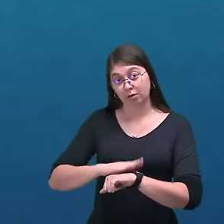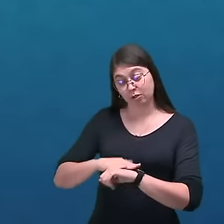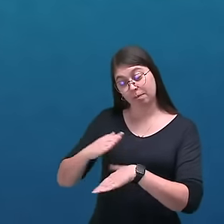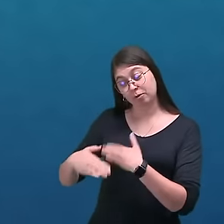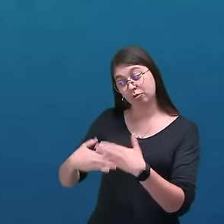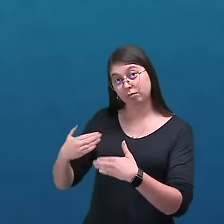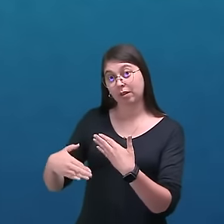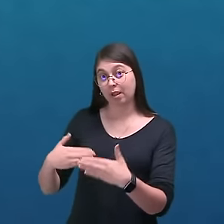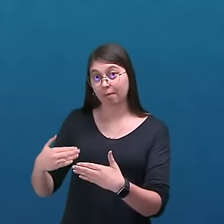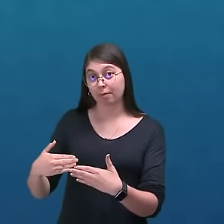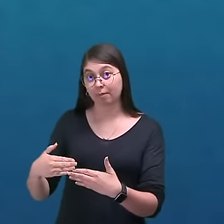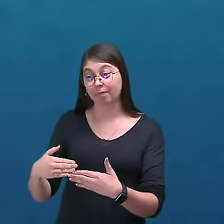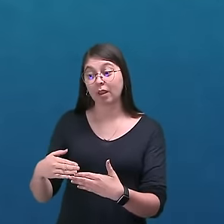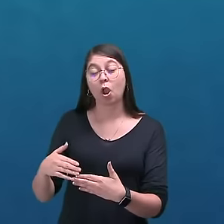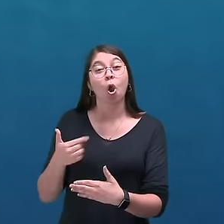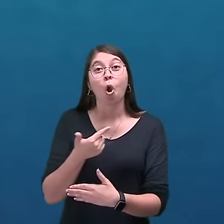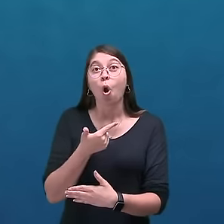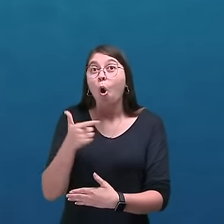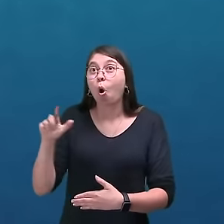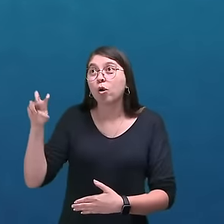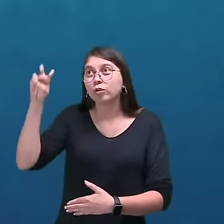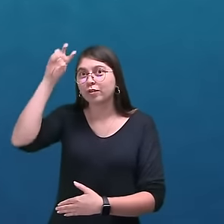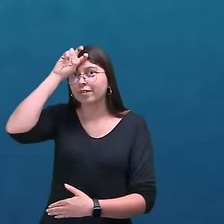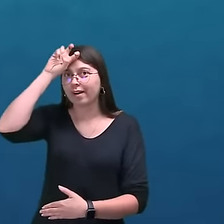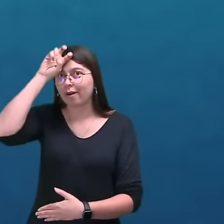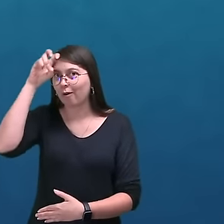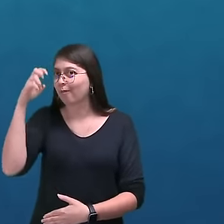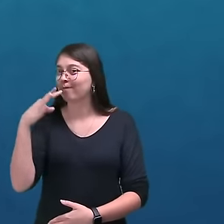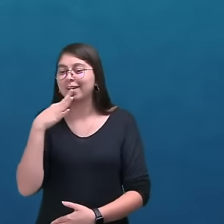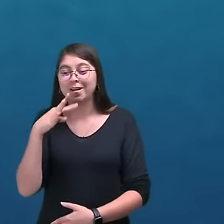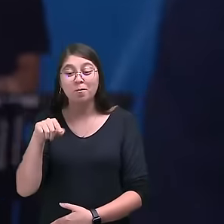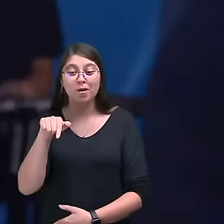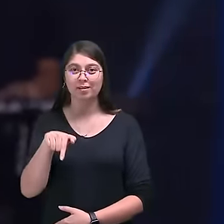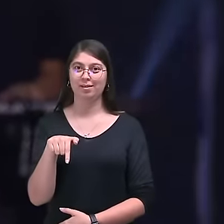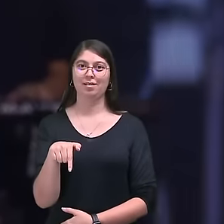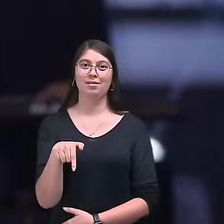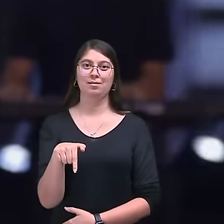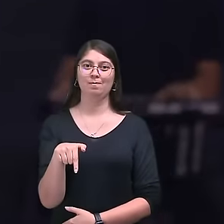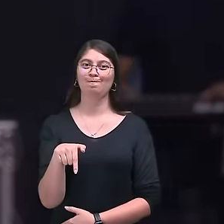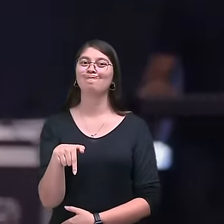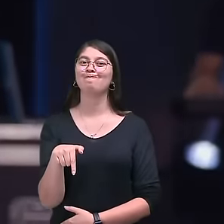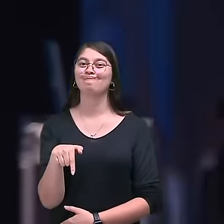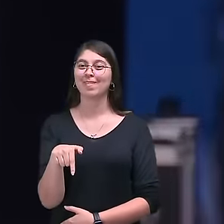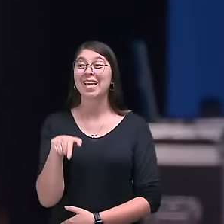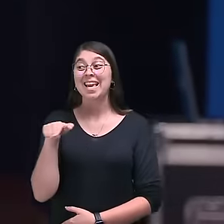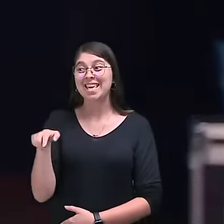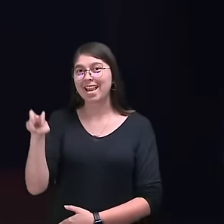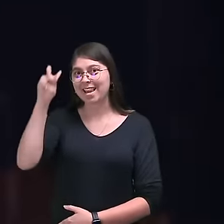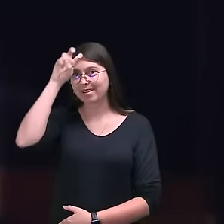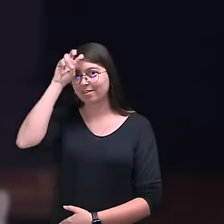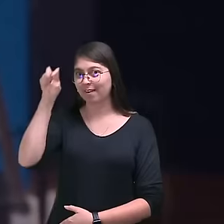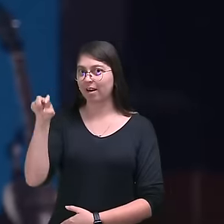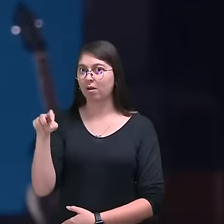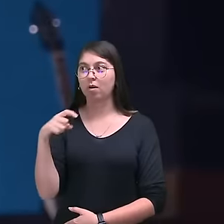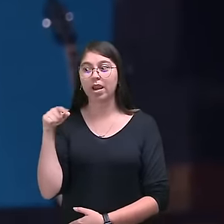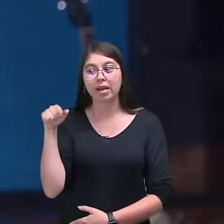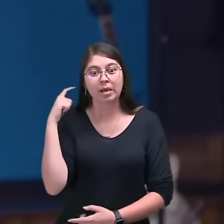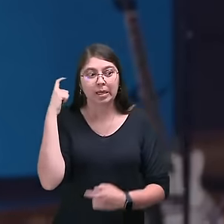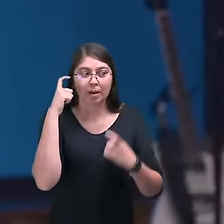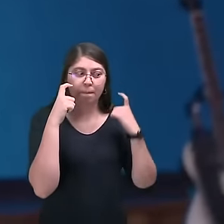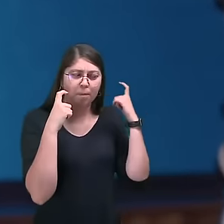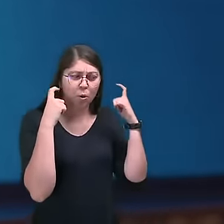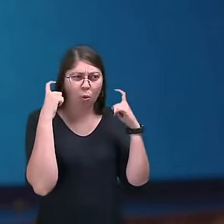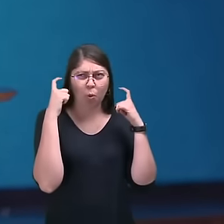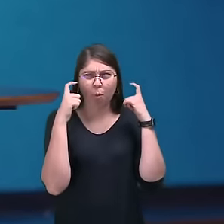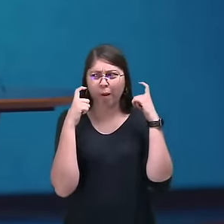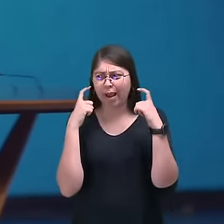assume outro faraó que não conhecia a história de José. Quando assume esse faraó, ele ficou muito preocupado porque